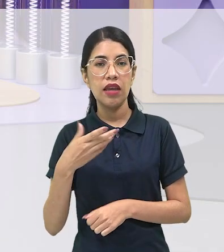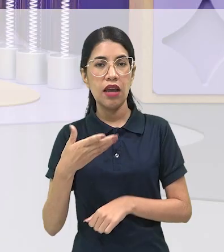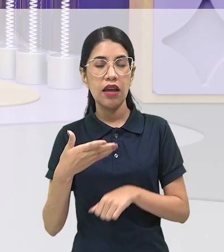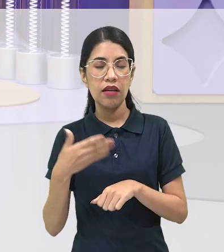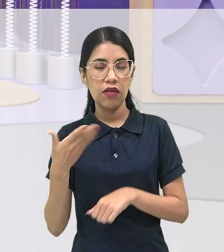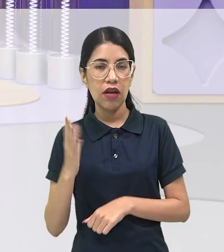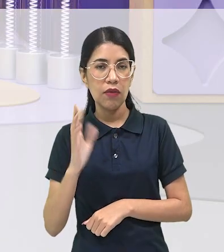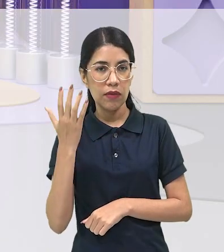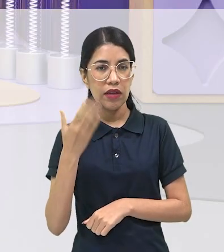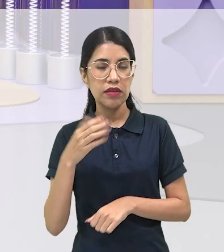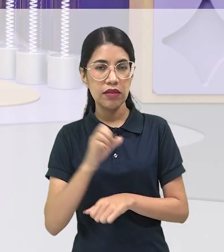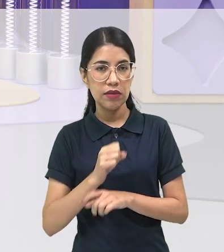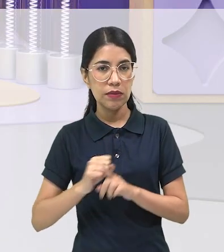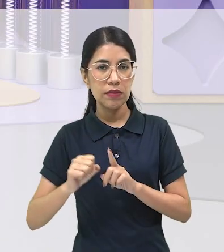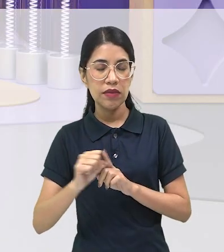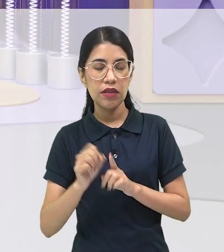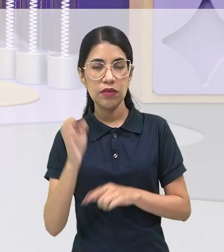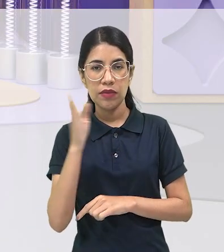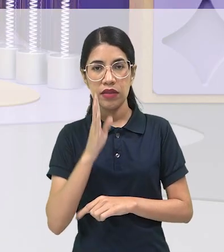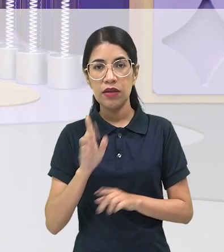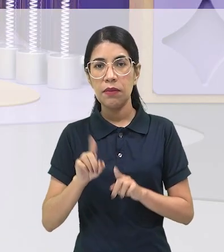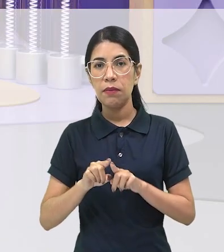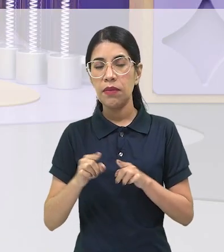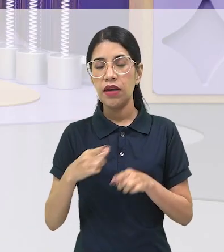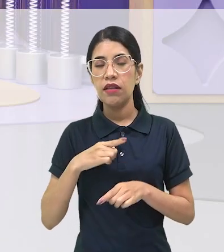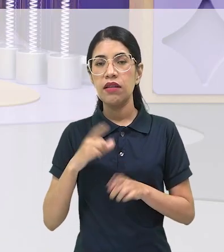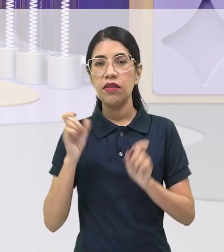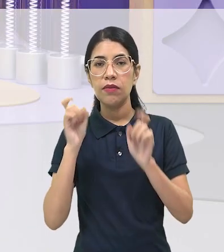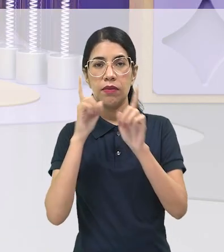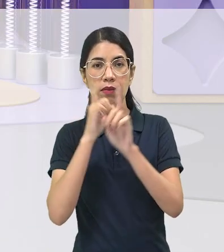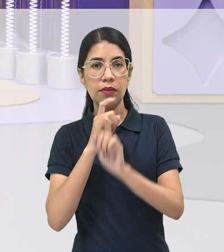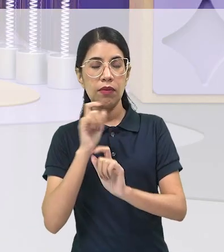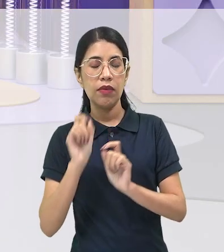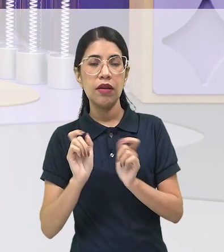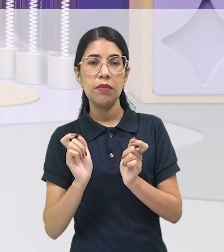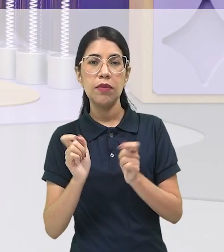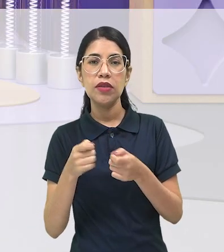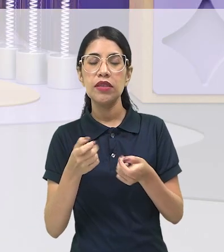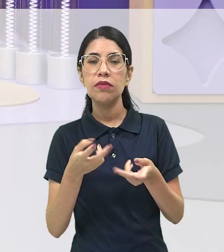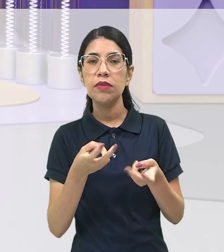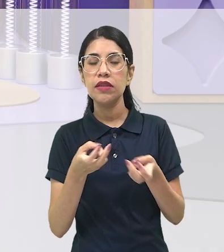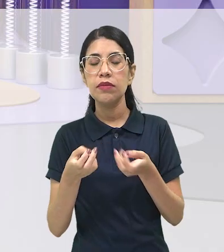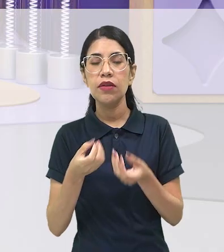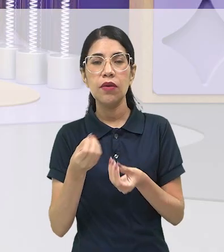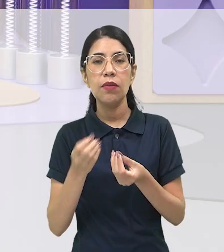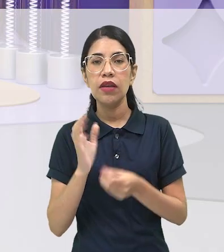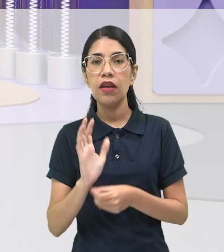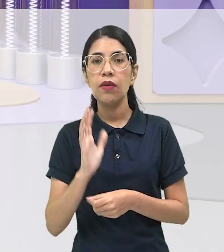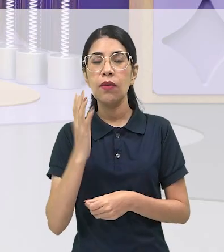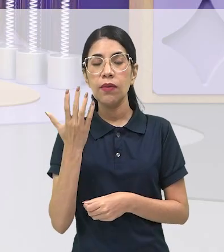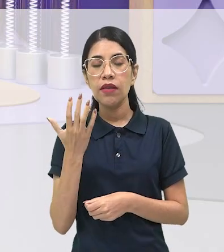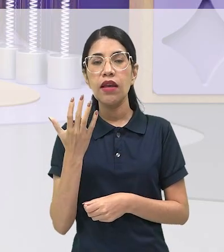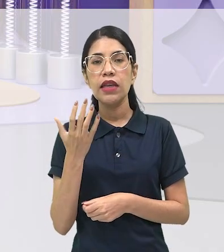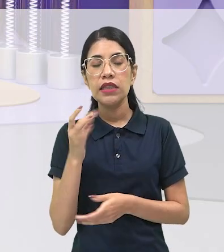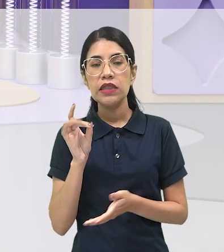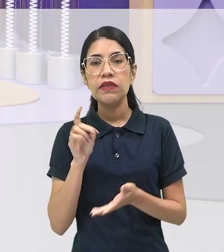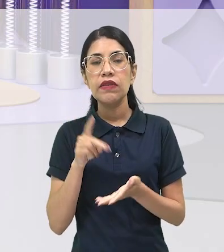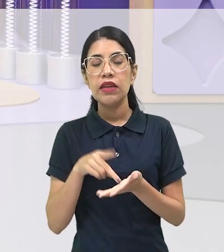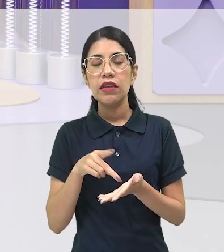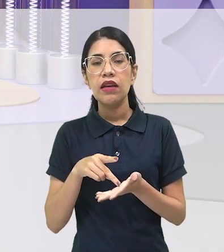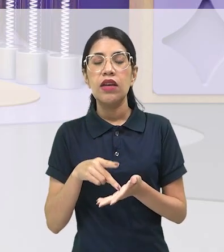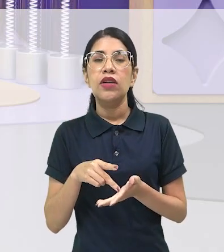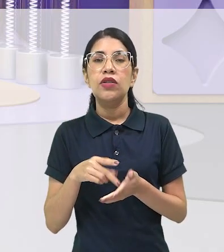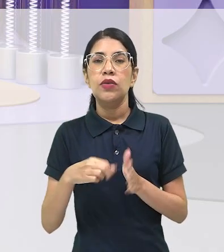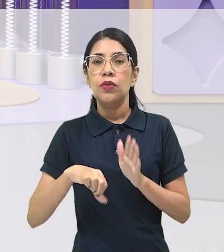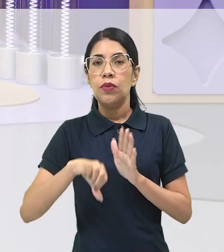sociedade brasileira. Embora haja aí uma dificuldade para mensurar esses crimes, para medir, né, para